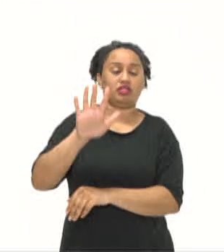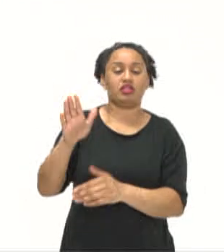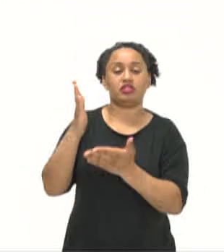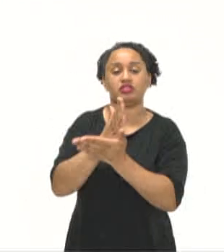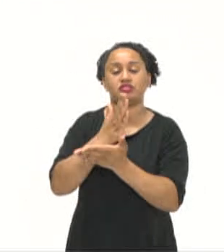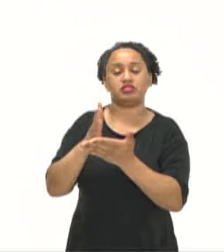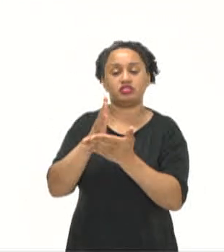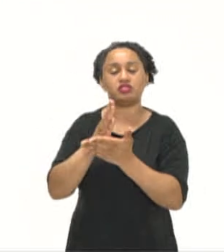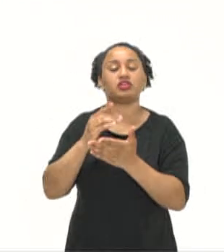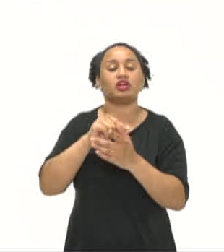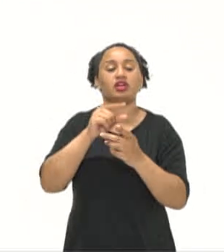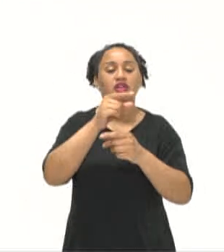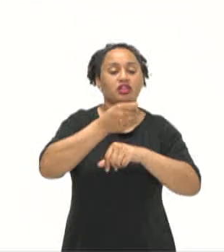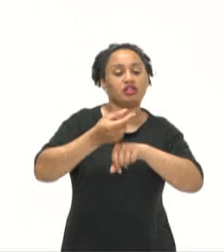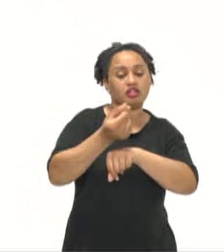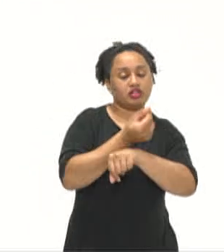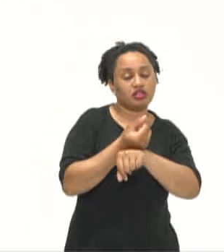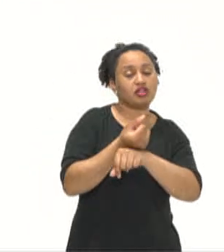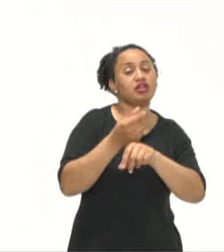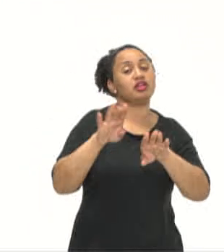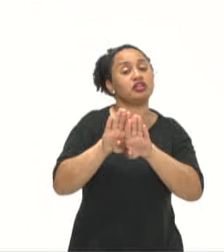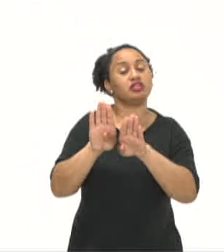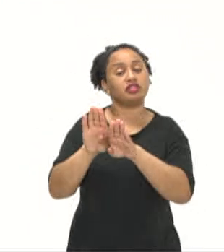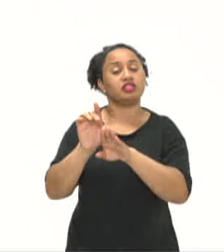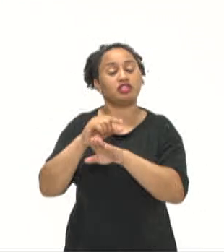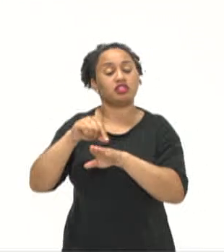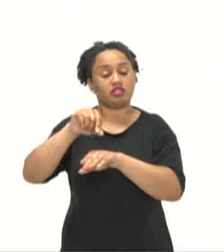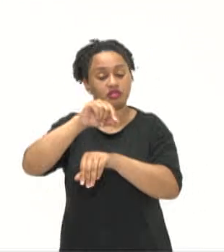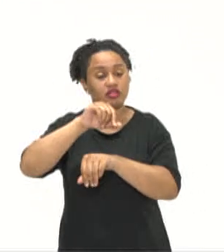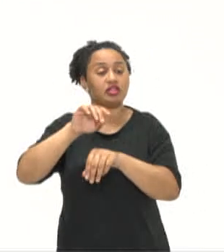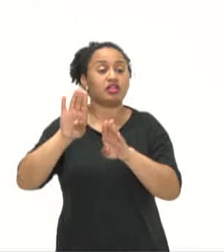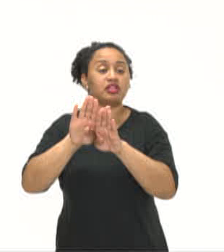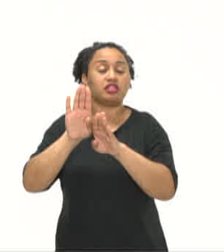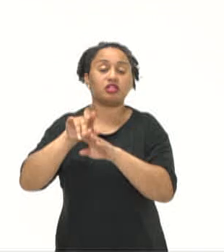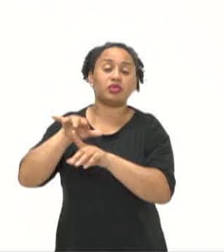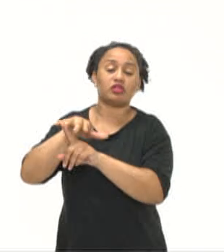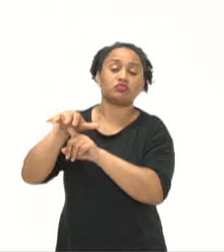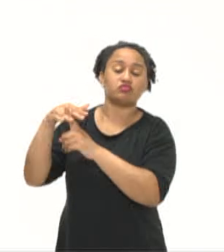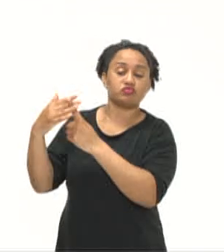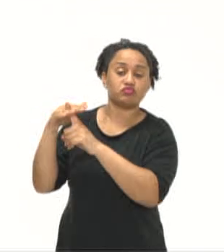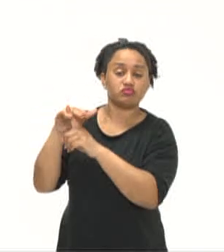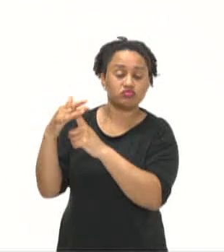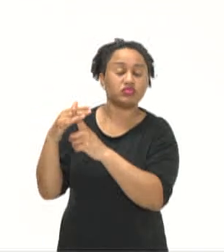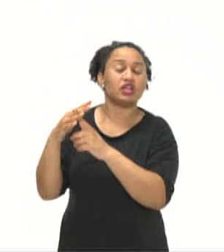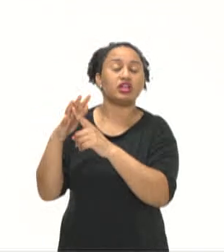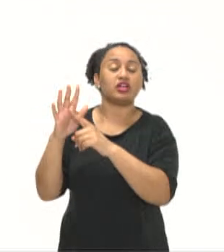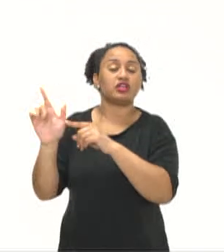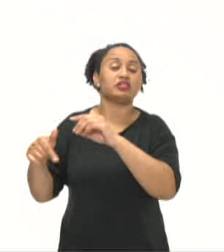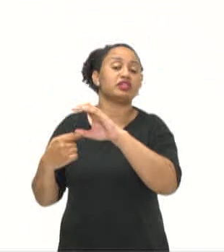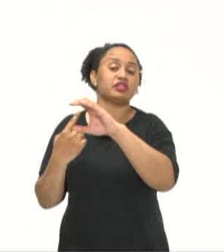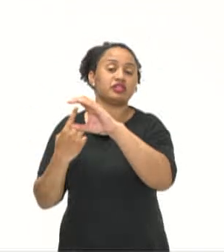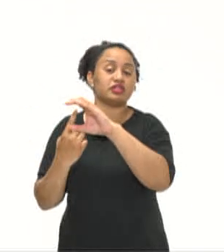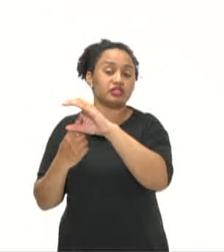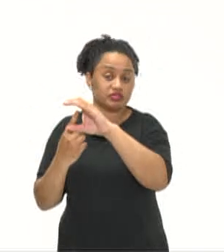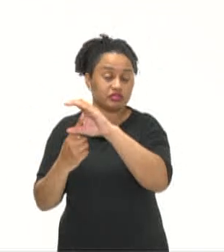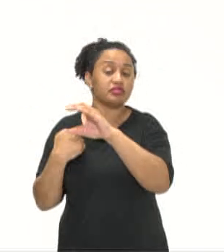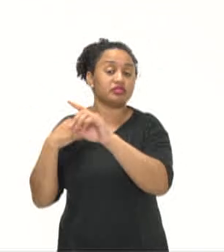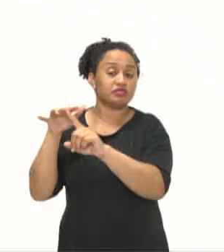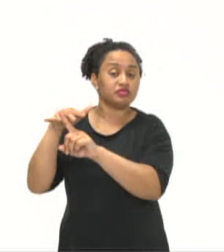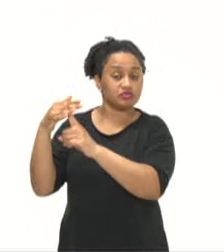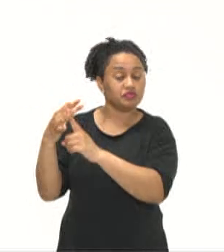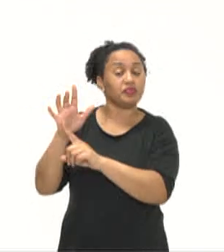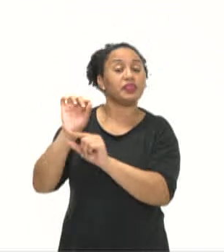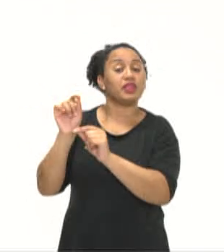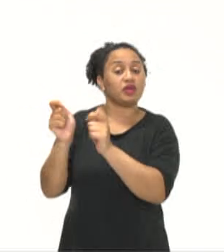estados capitalistas ocidentais e meridionais e as nações comunistas dominadas pelos soviéticos durante a Guerra